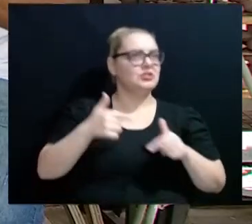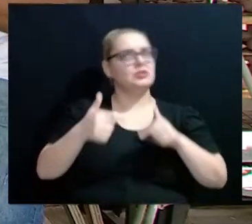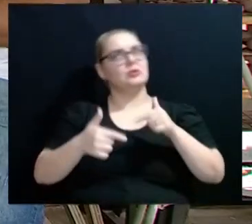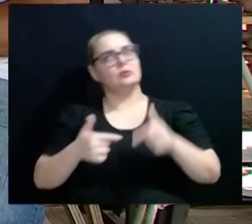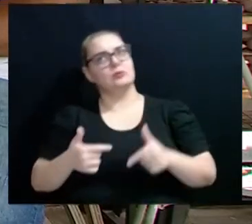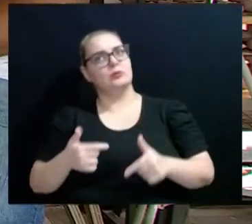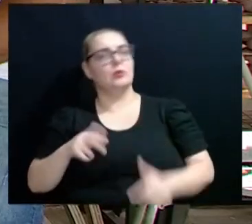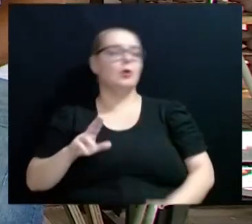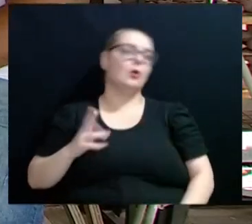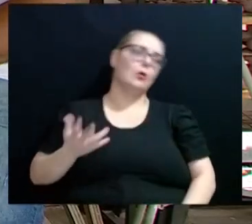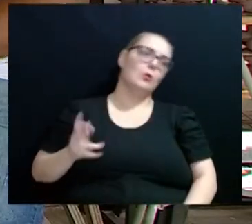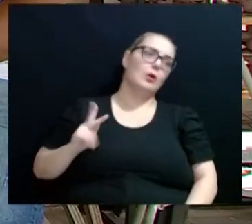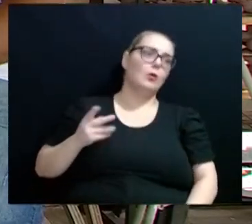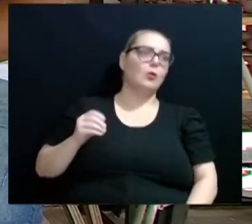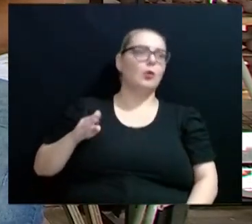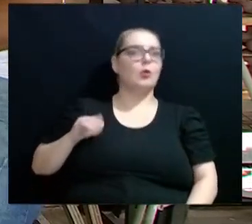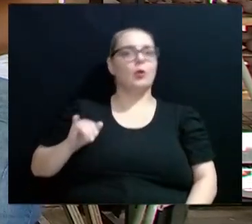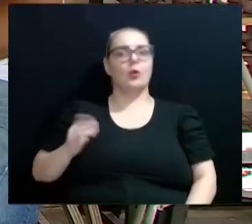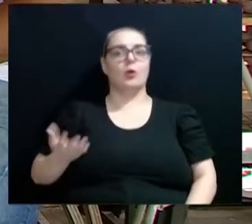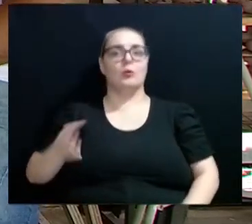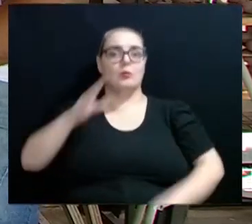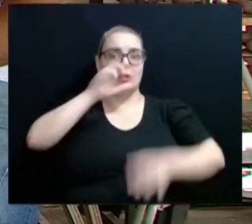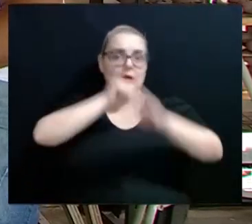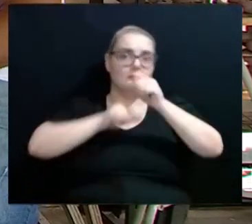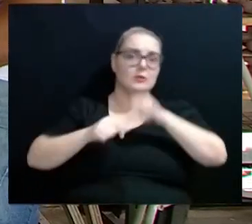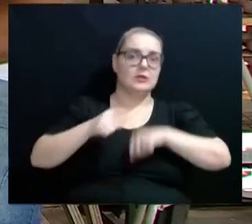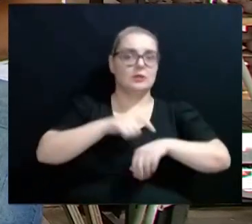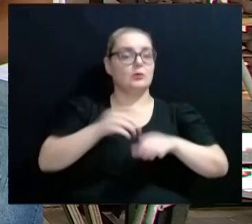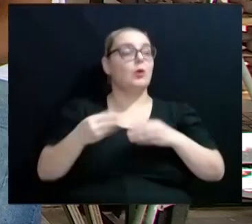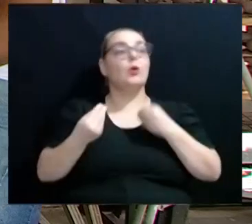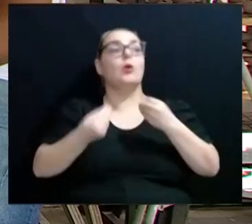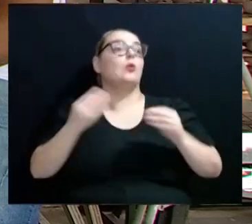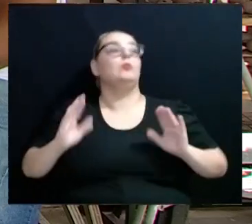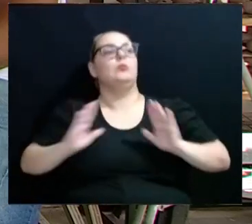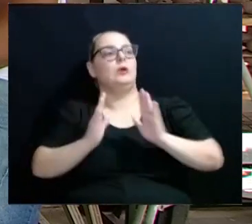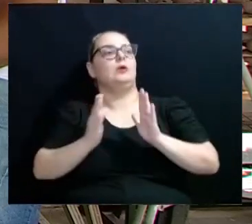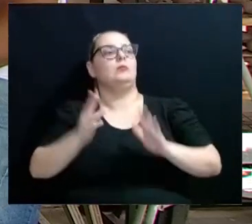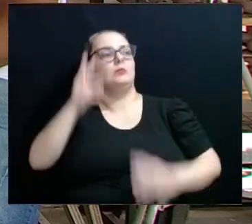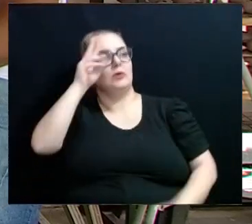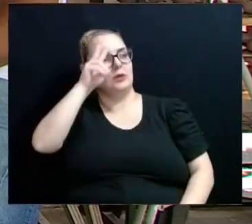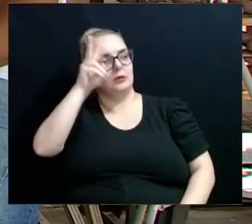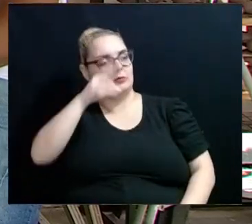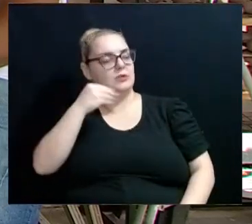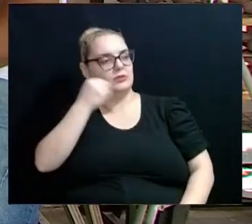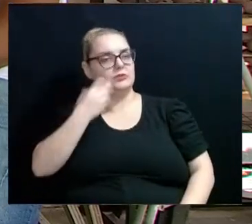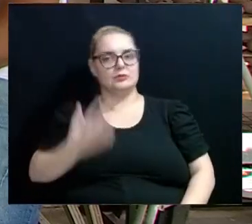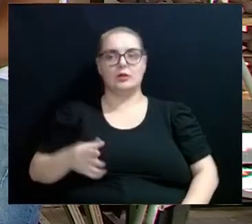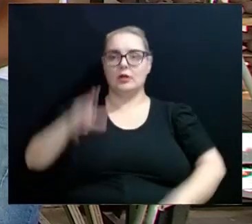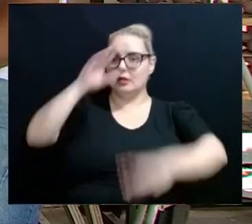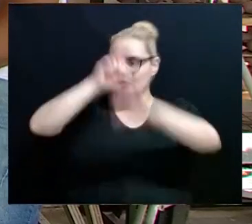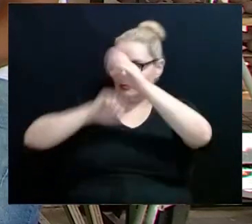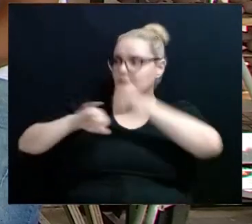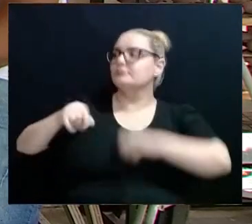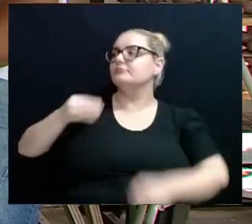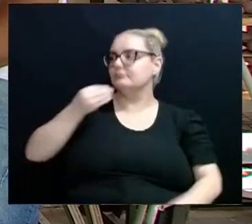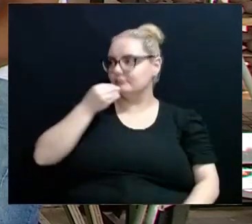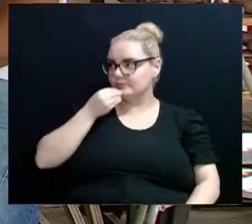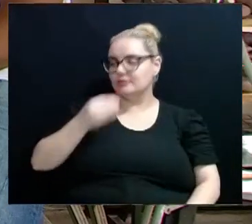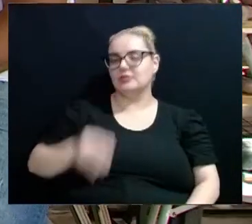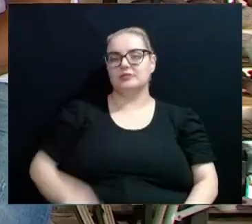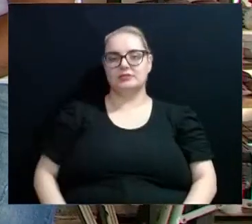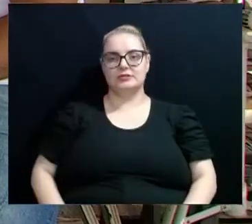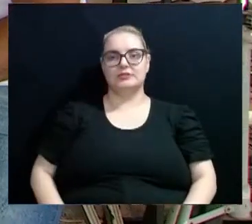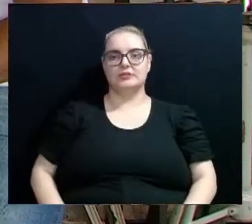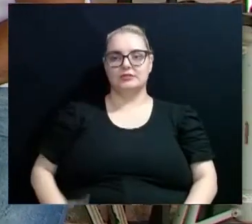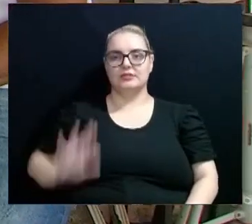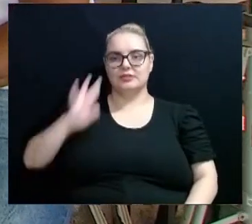depois só ia dormir em casa. E Então, naquele momento para você, já era um trabalho ou era um hobby, era um